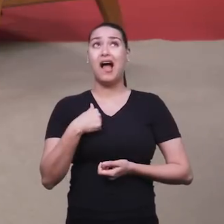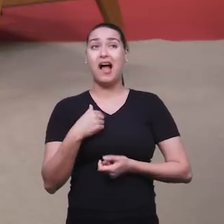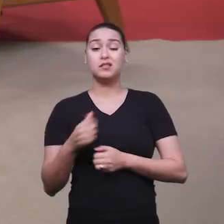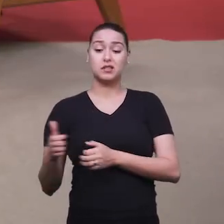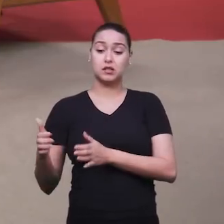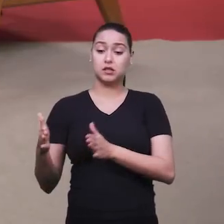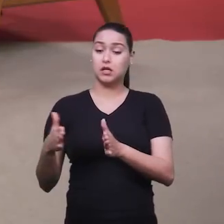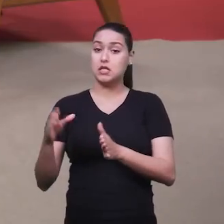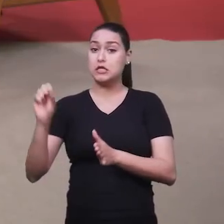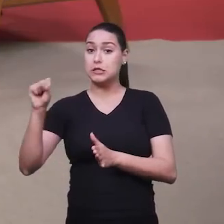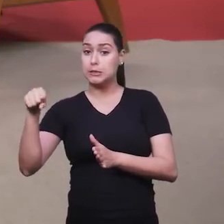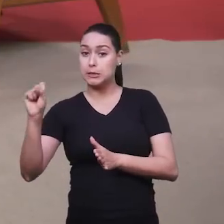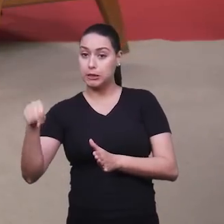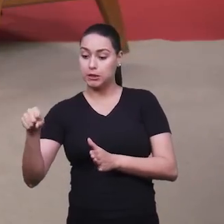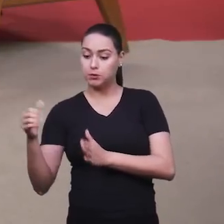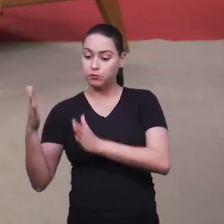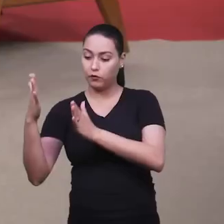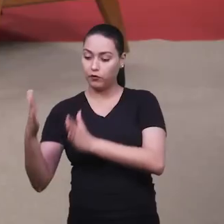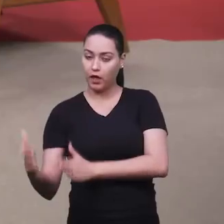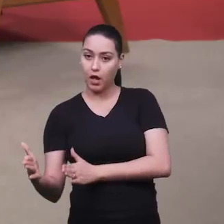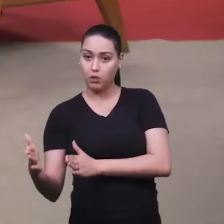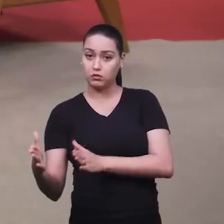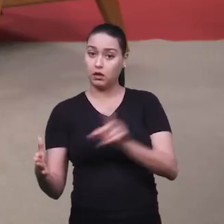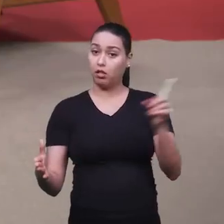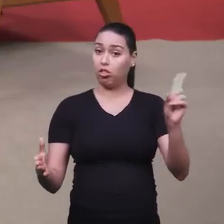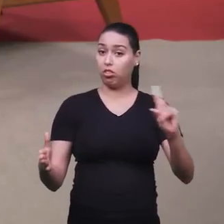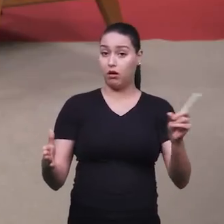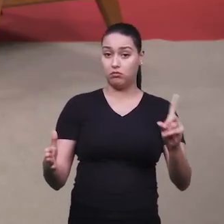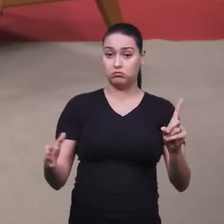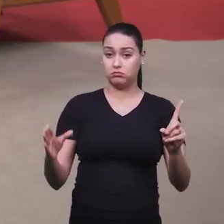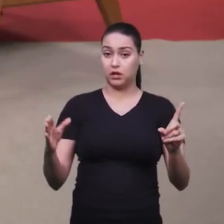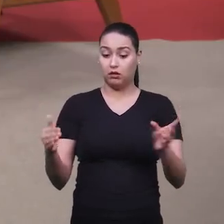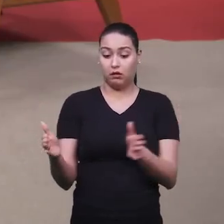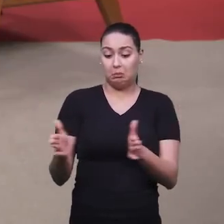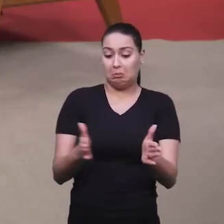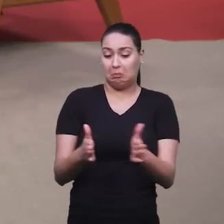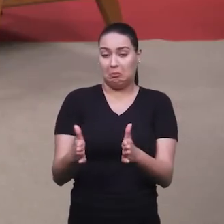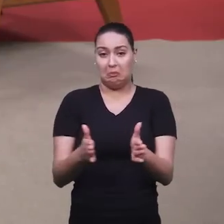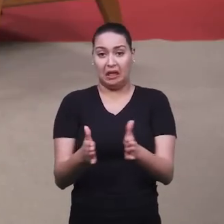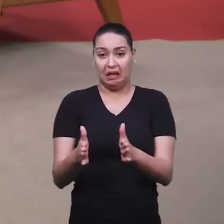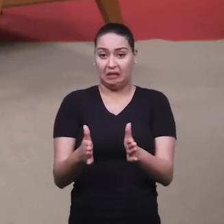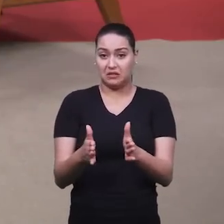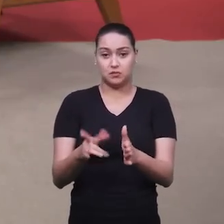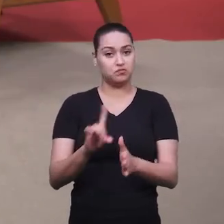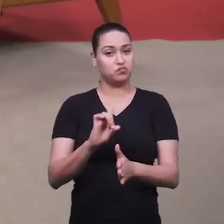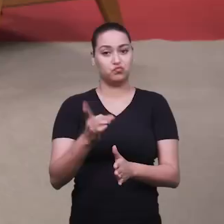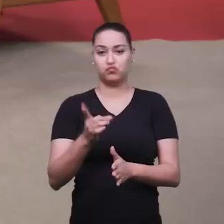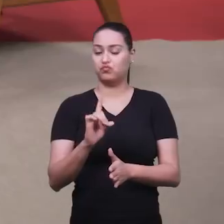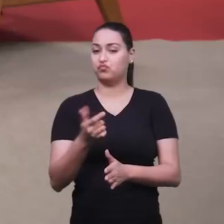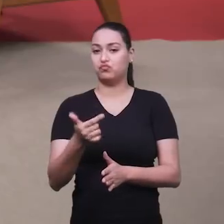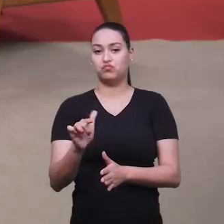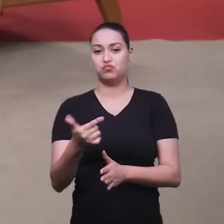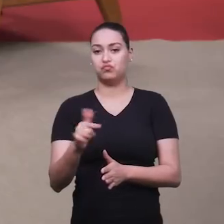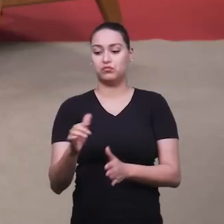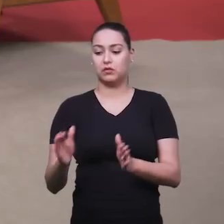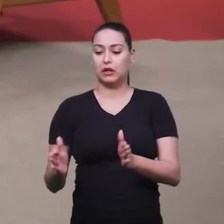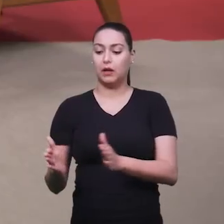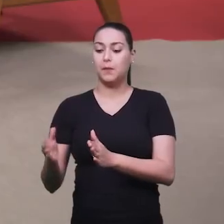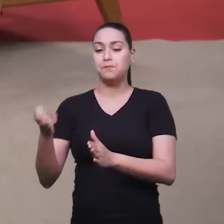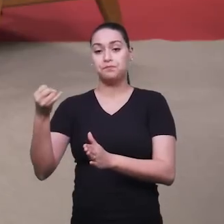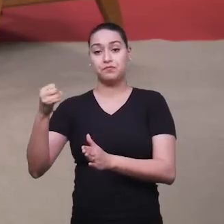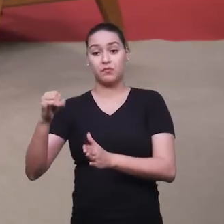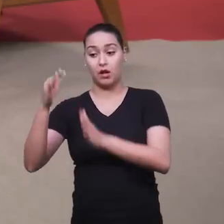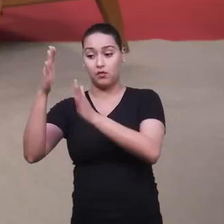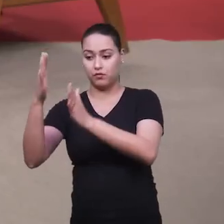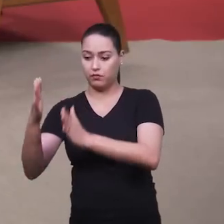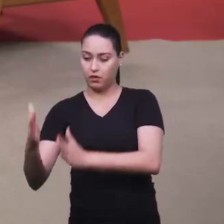tem meio termo. Não. É sim, sim e não, não. Né? Depois de ter escapado,